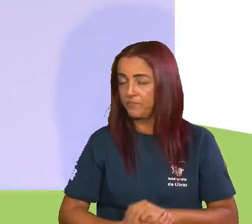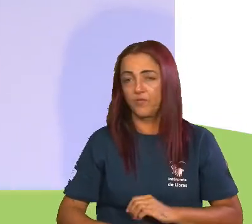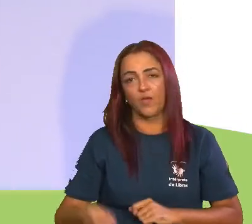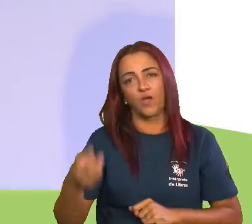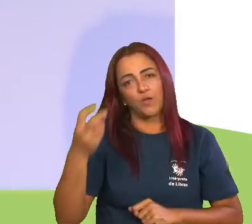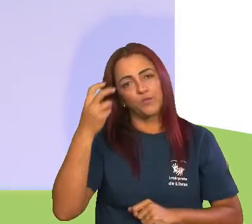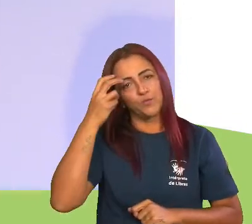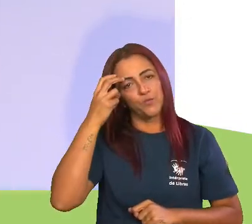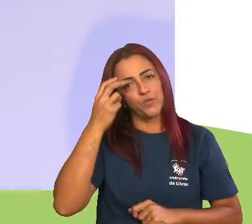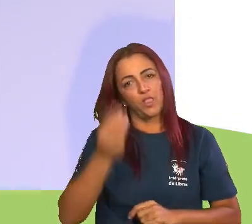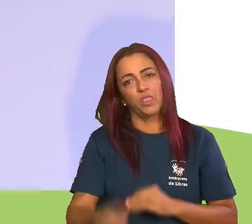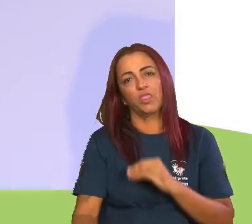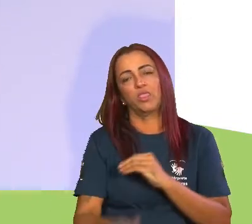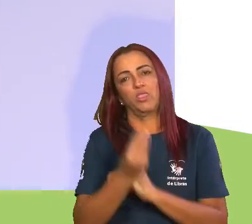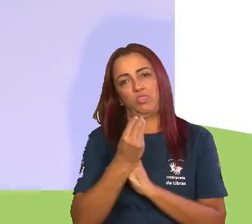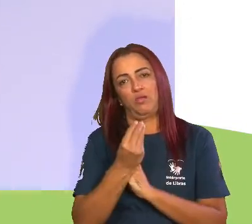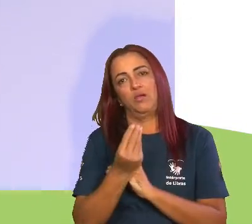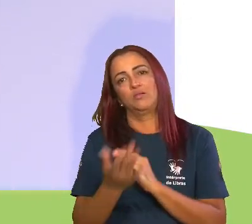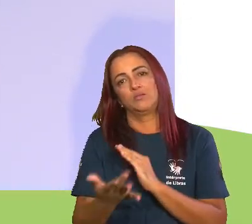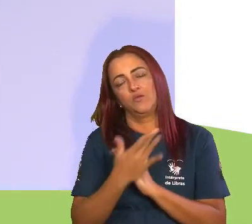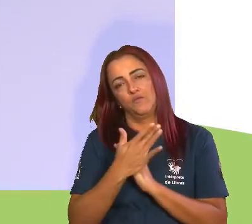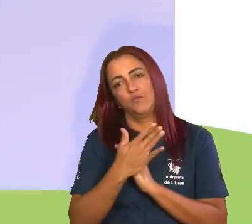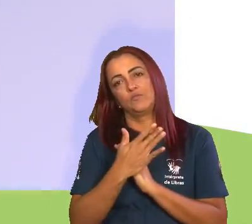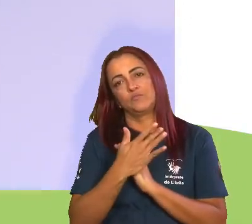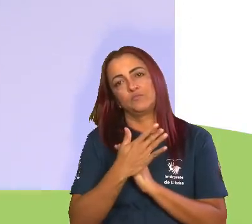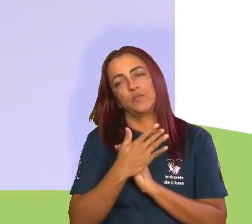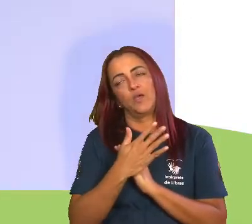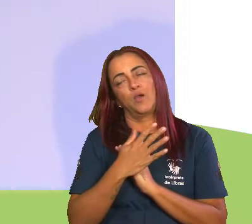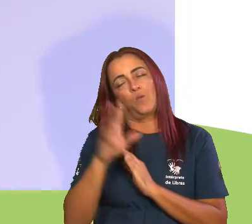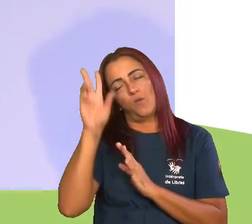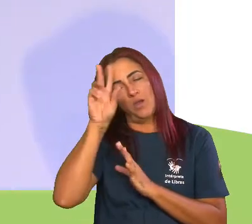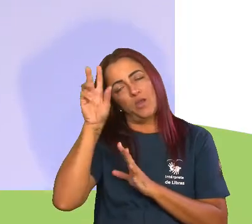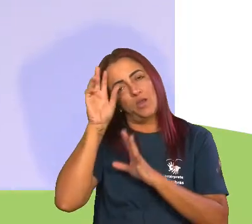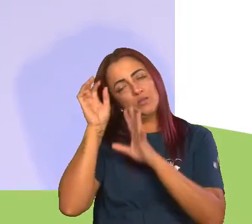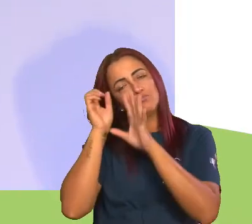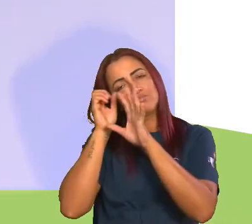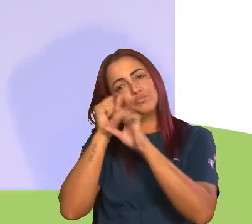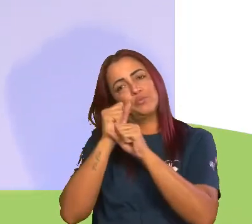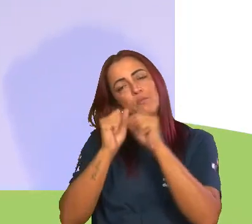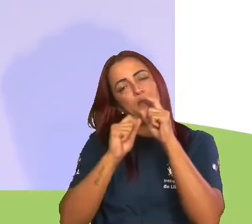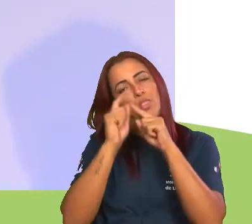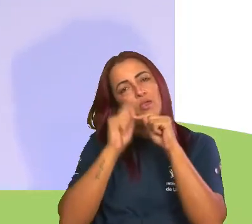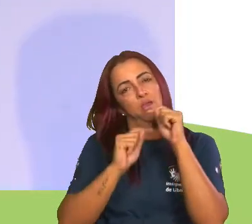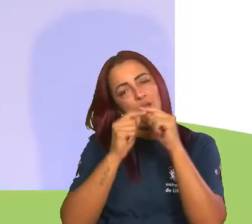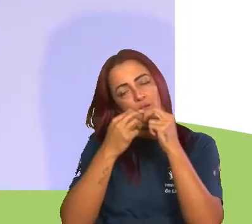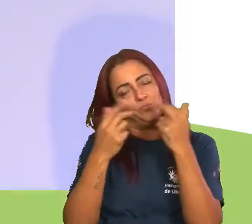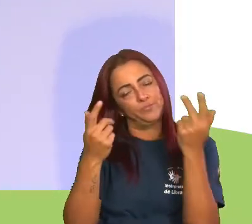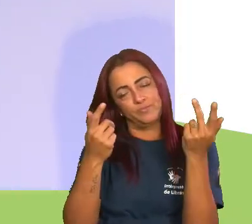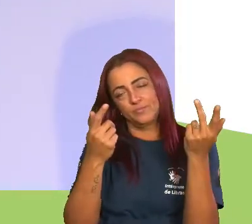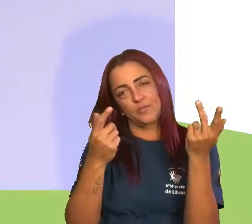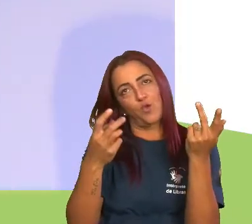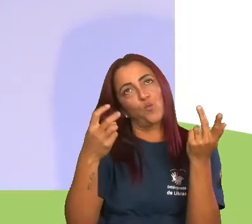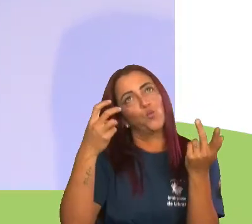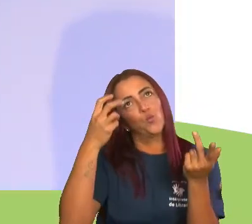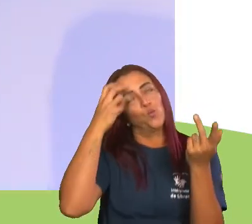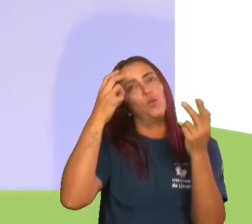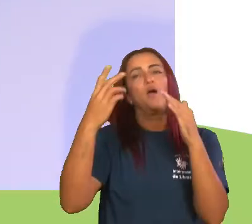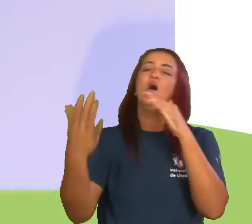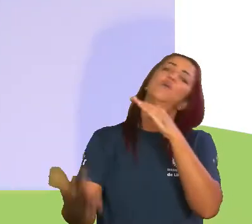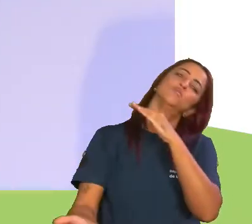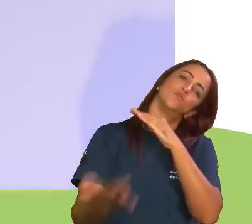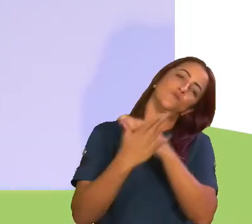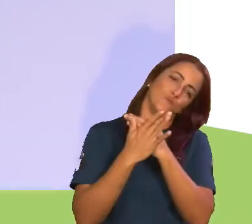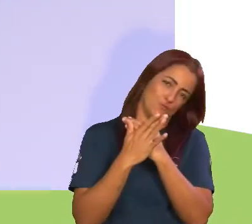salvou. Porque esse é uma herança e um bem imaterial. E a cultura me salvou. E com